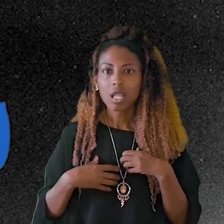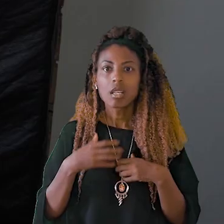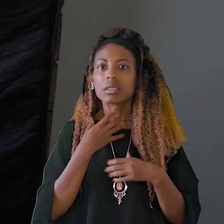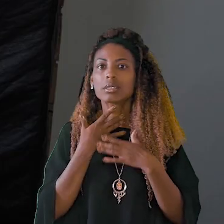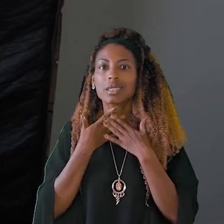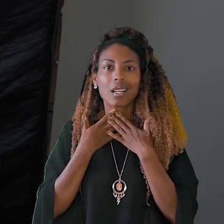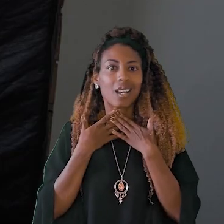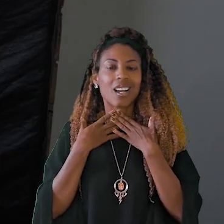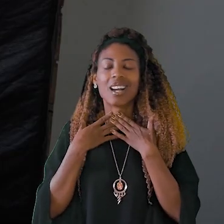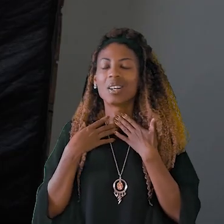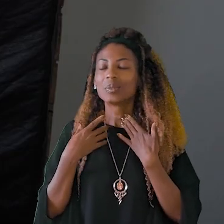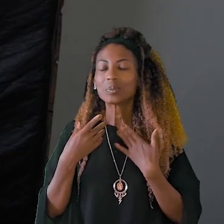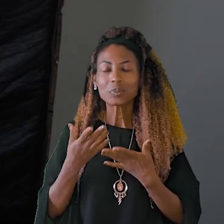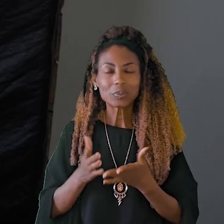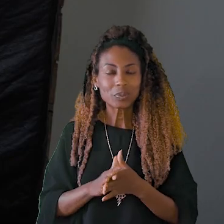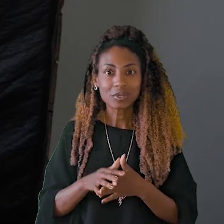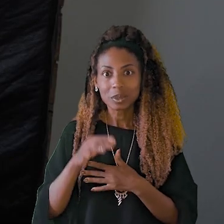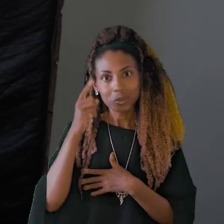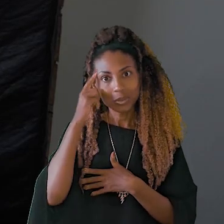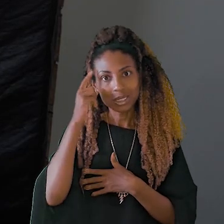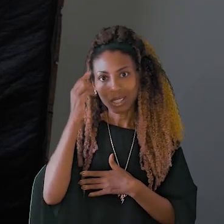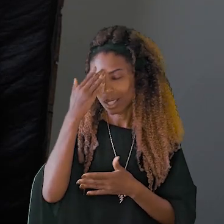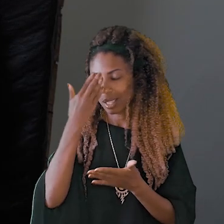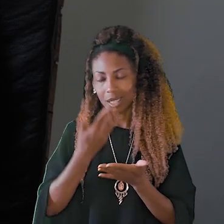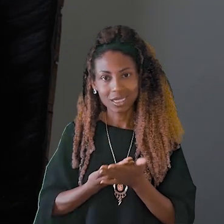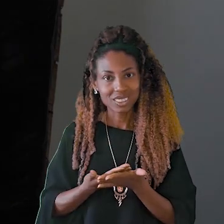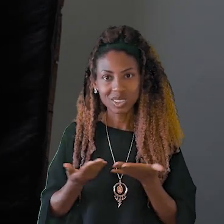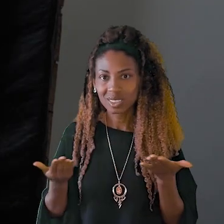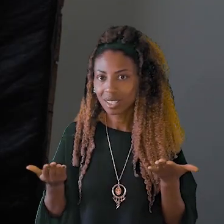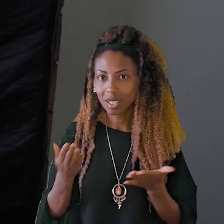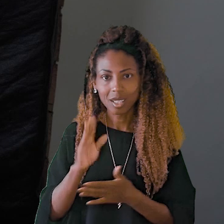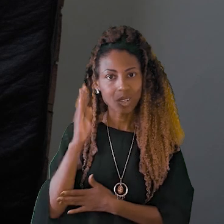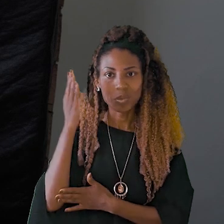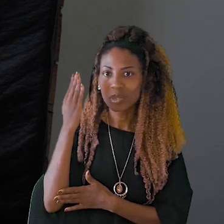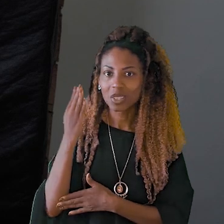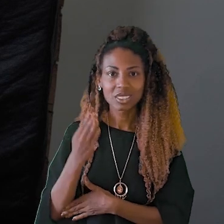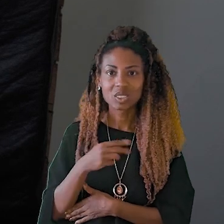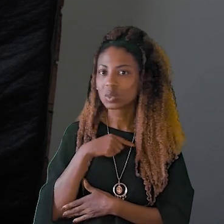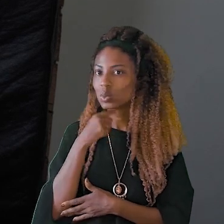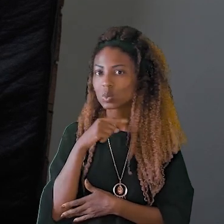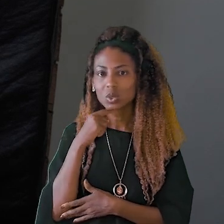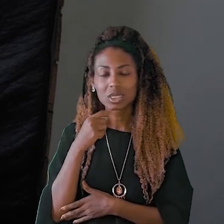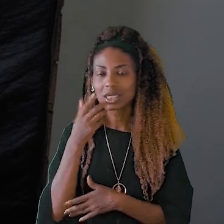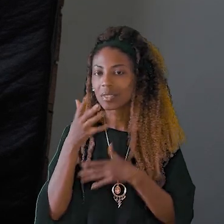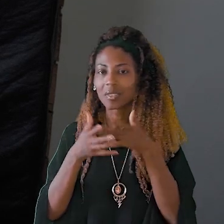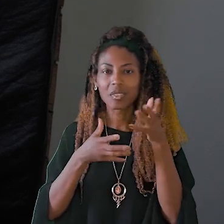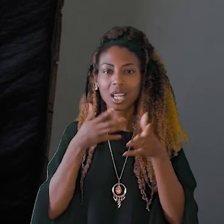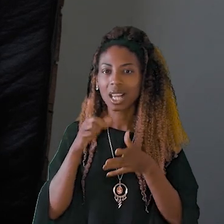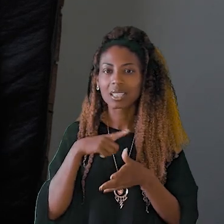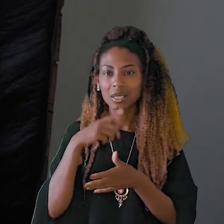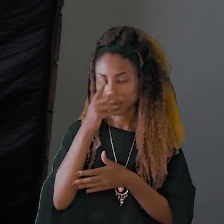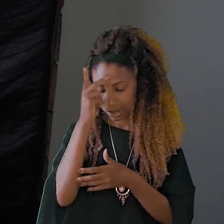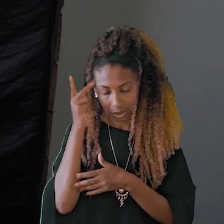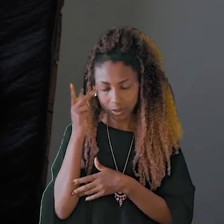ar, no momento, porque eu não tava acreditando nisso e eu comecei a não conseguir mais falar. Aí teve pessoas que teve que subir com